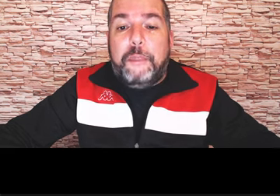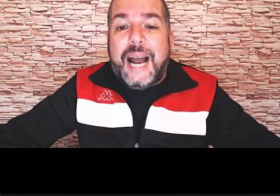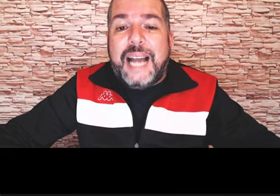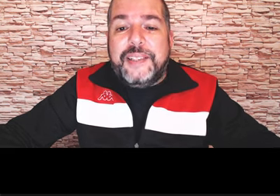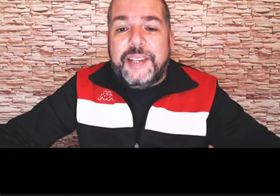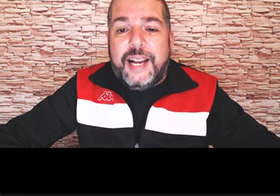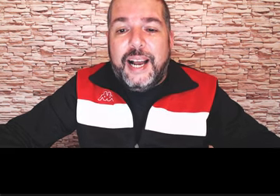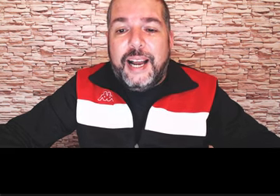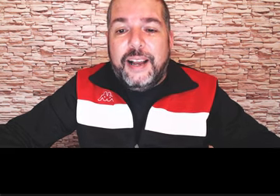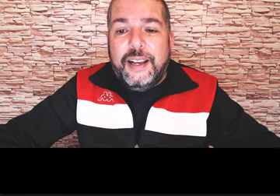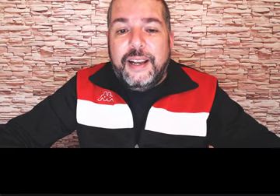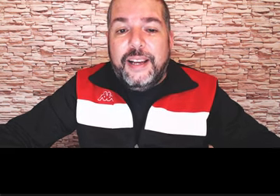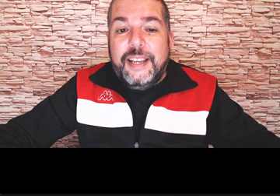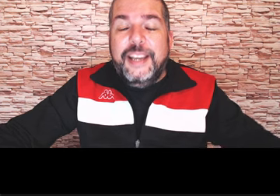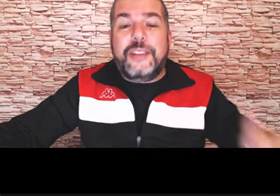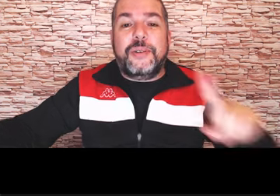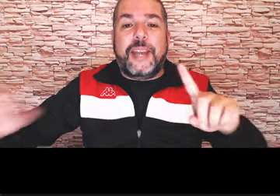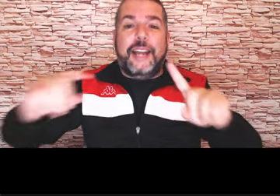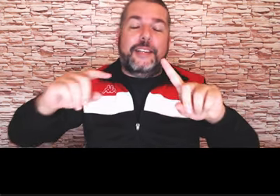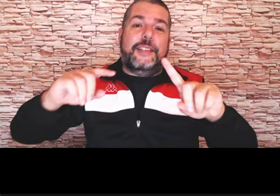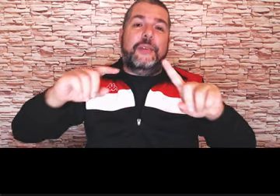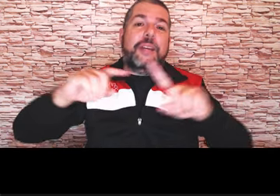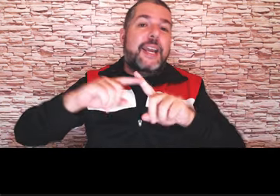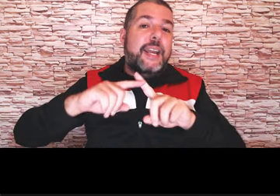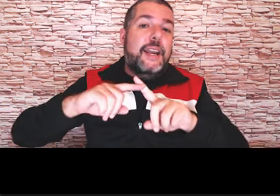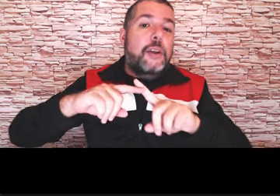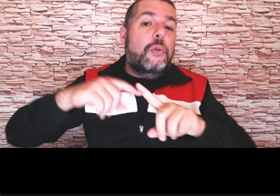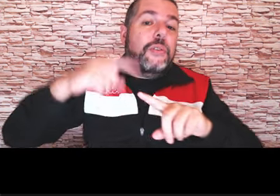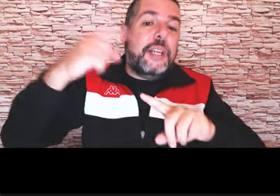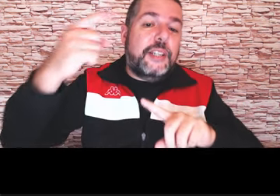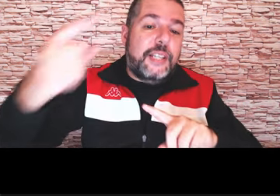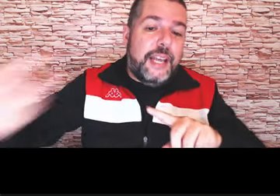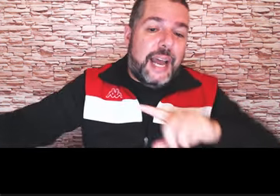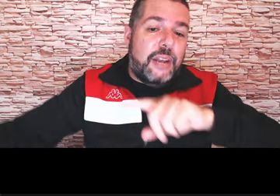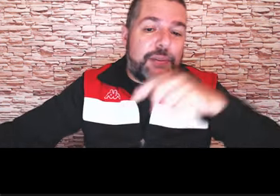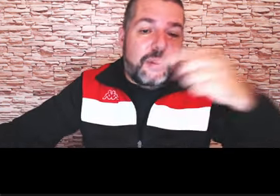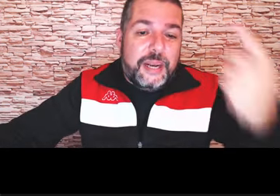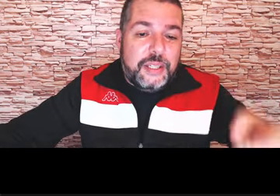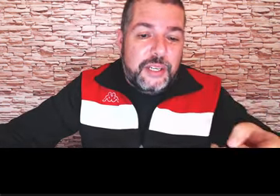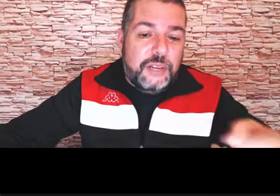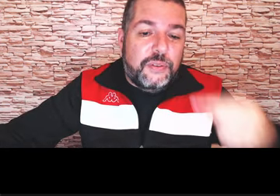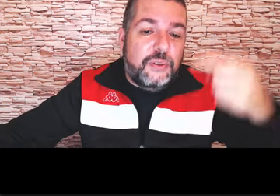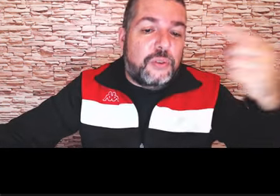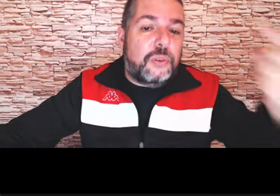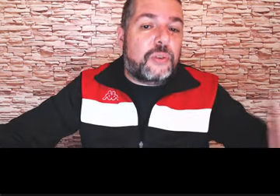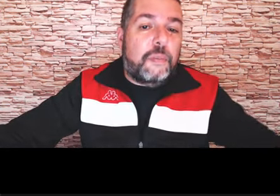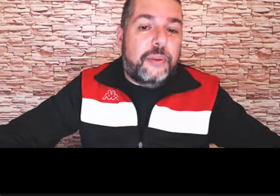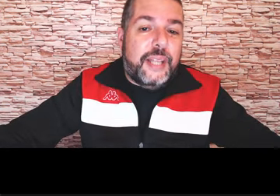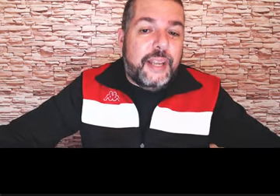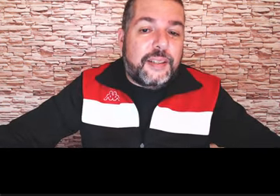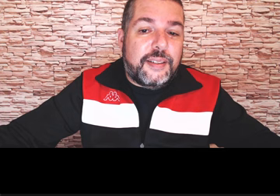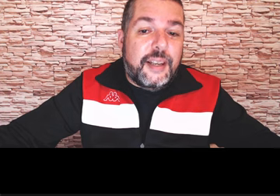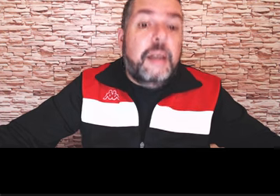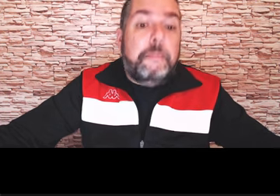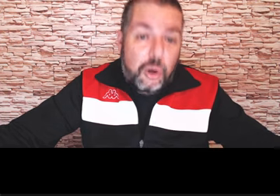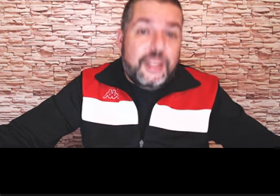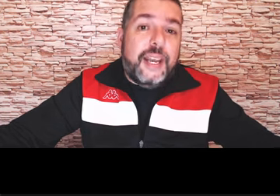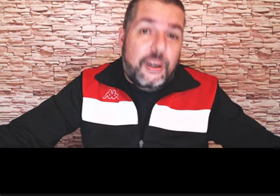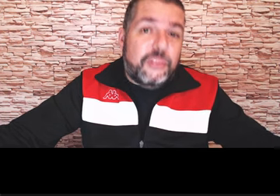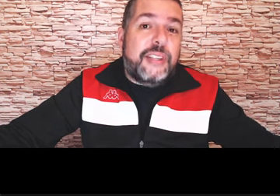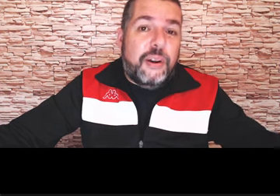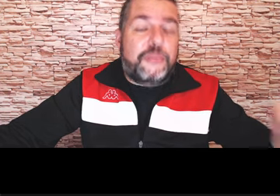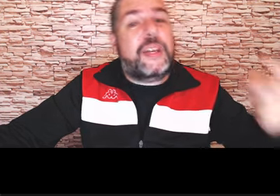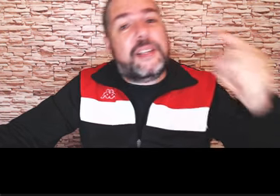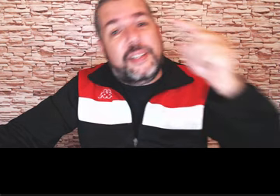geral básica. Isso quer dizer o quê? Os itinerários formativos e os outros componentes